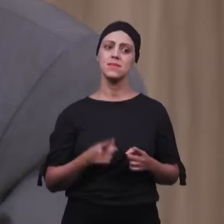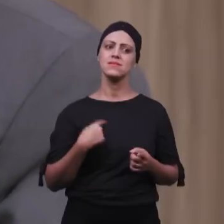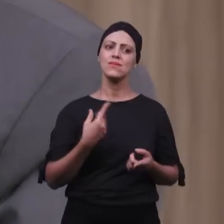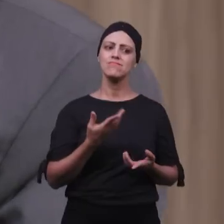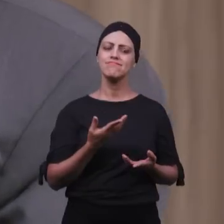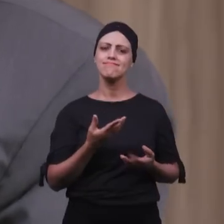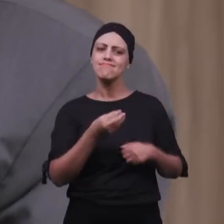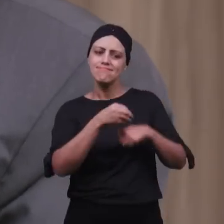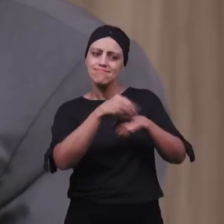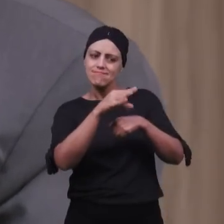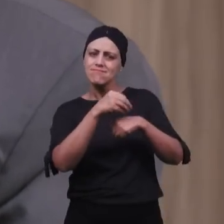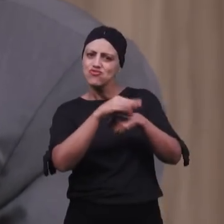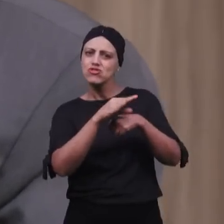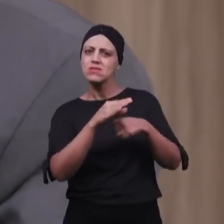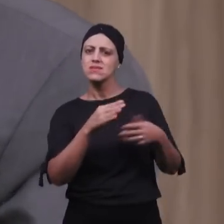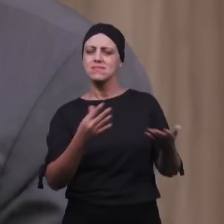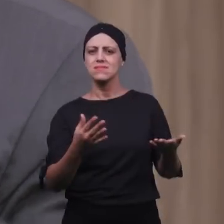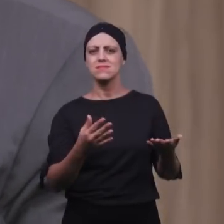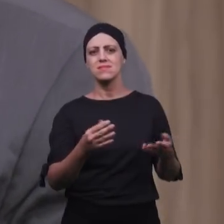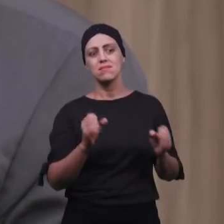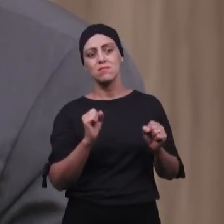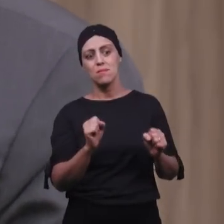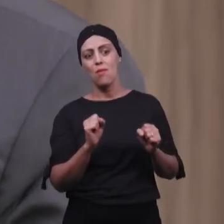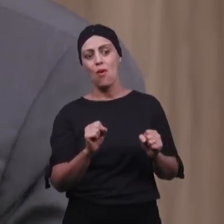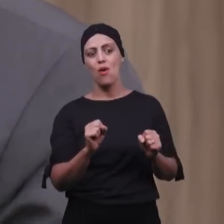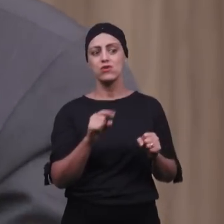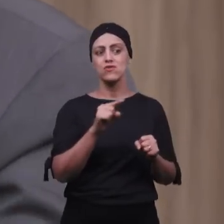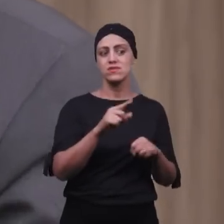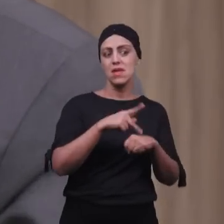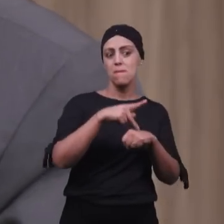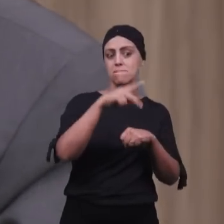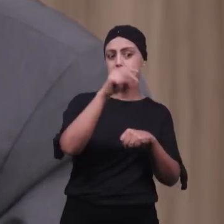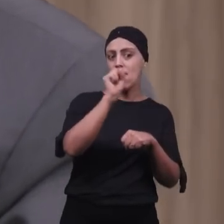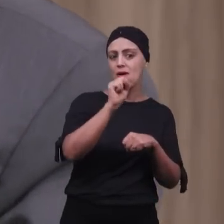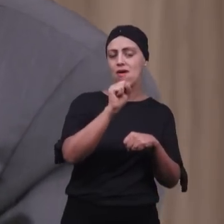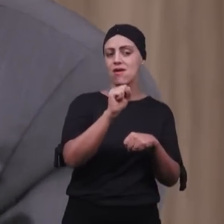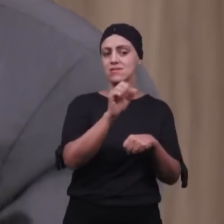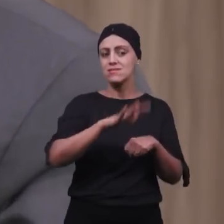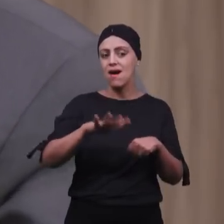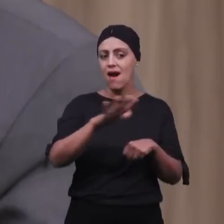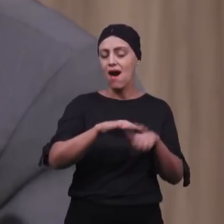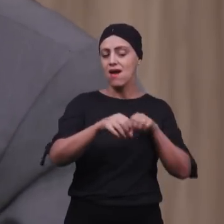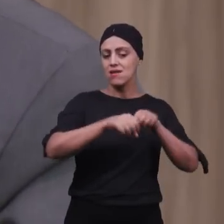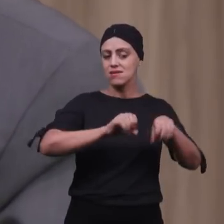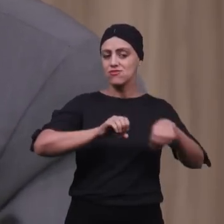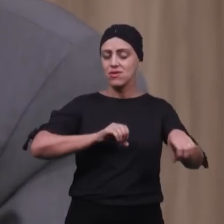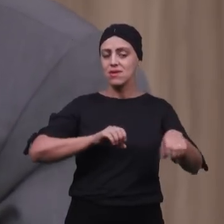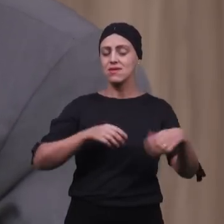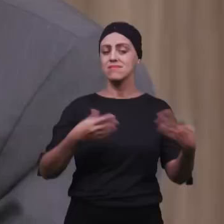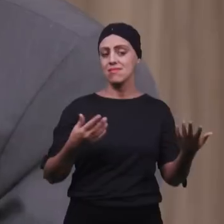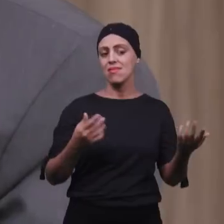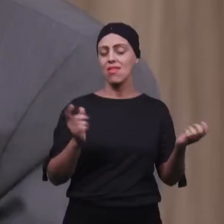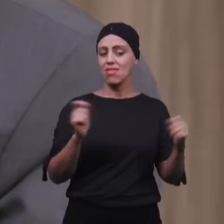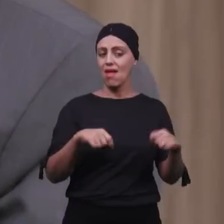palavra. Talvez uma especialização dentro dessa área você vai se encaixar, você vai se identificar.